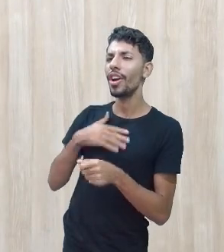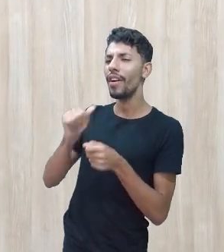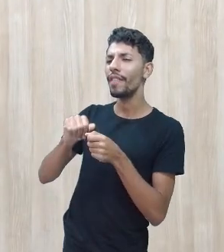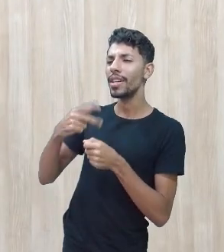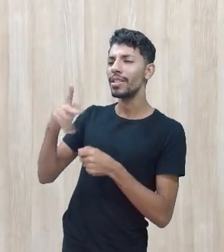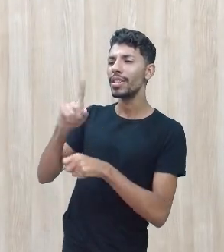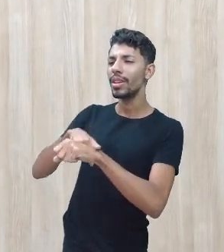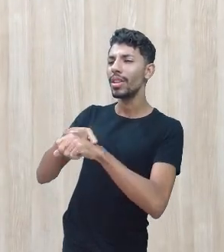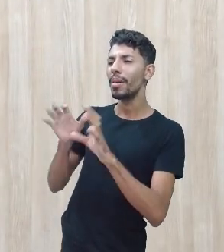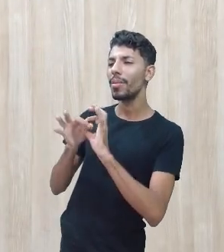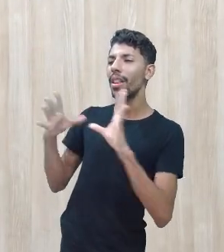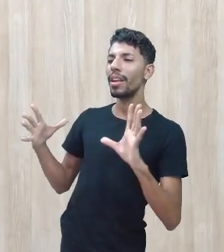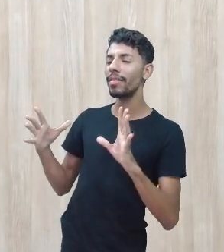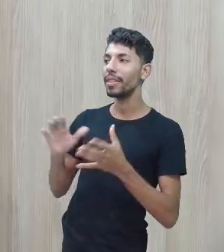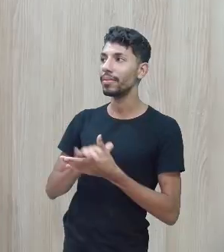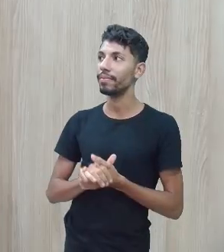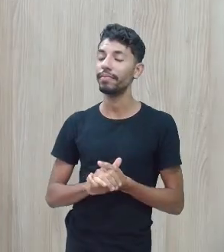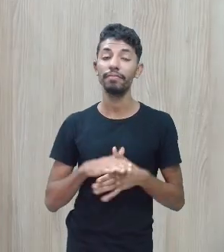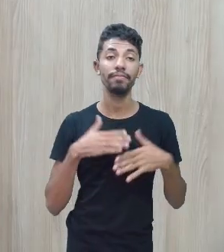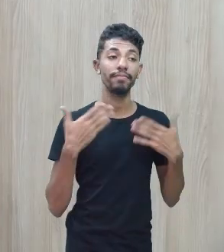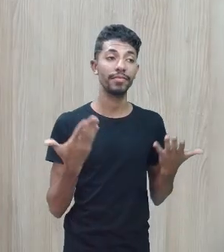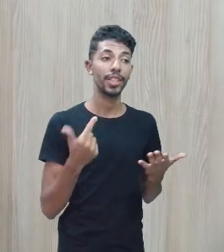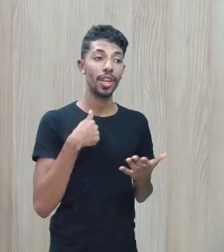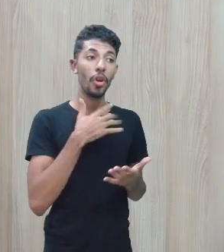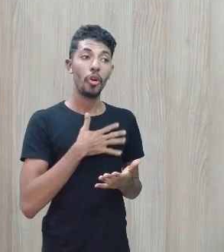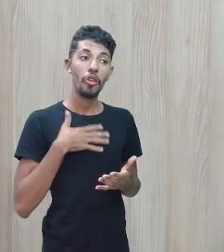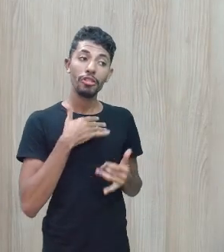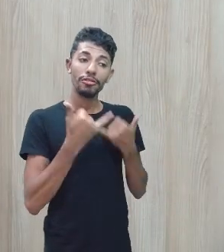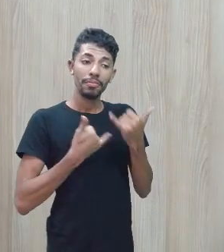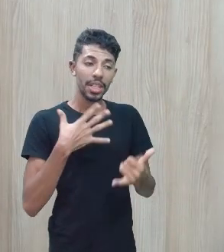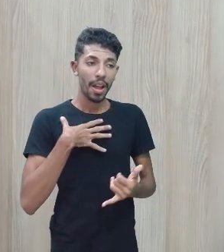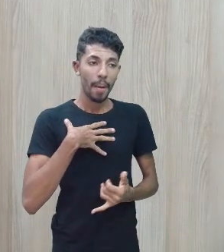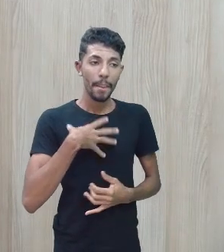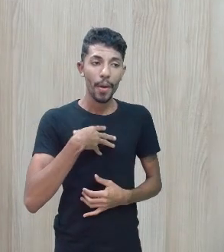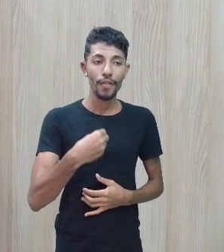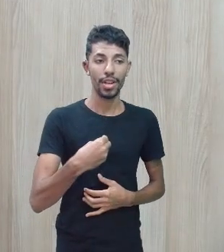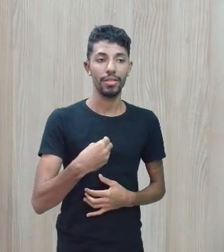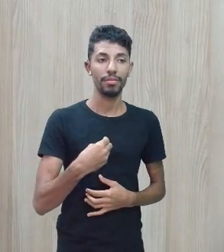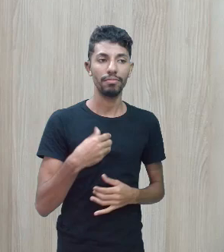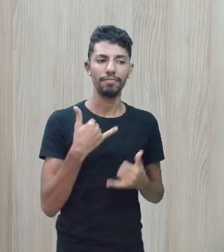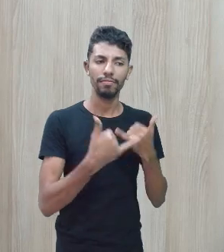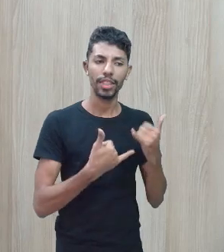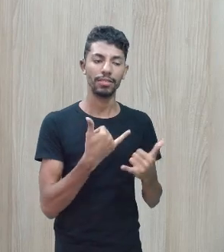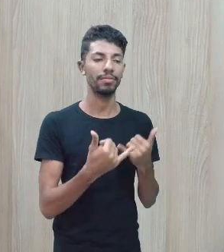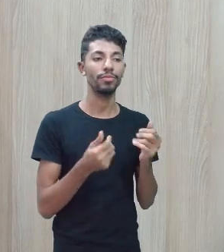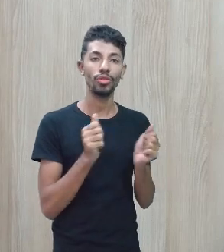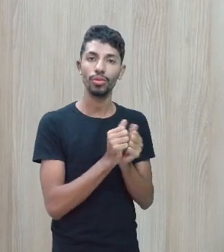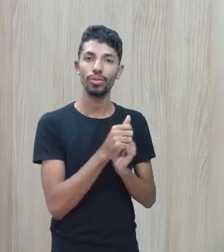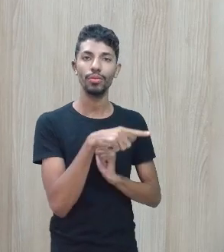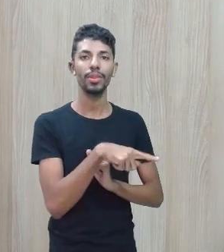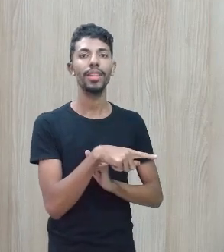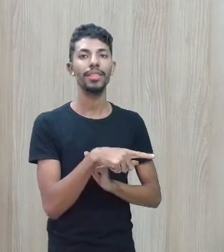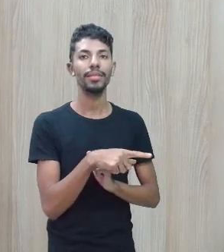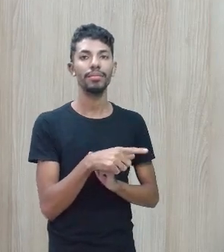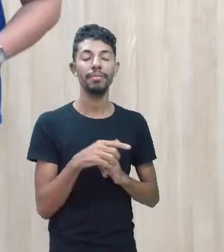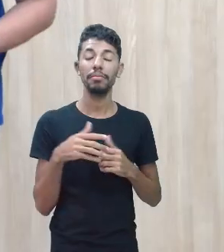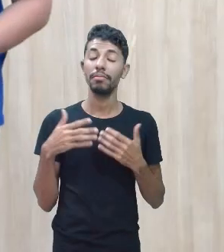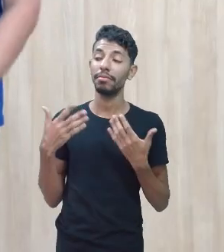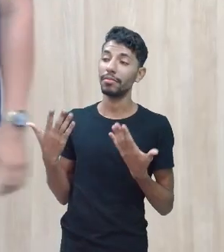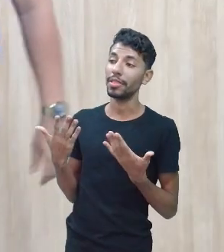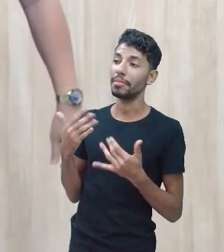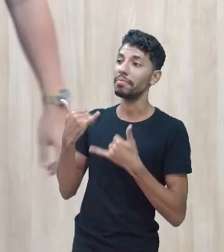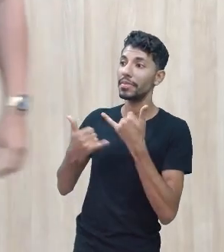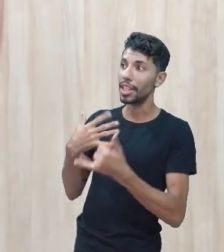time? Bom, eu gosto de brincar com meu filho. Gosto de curtir com meu filho, brincar com meu filho. Brincar com o filho dele,